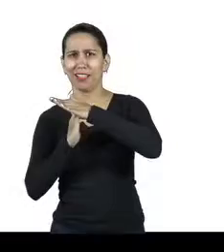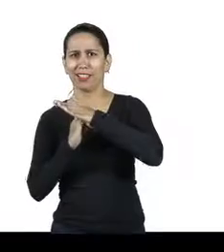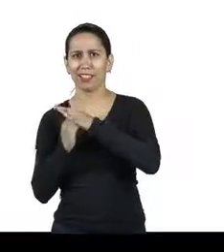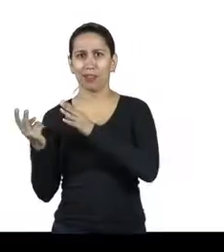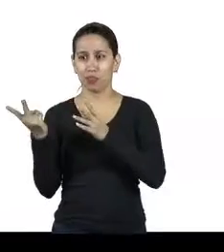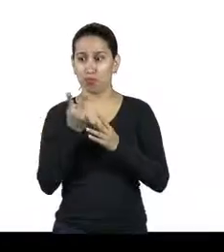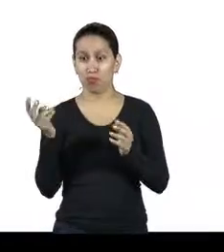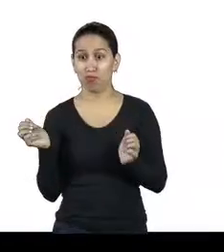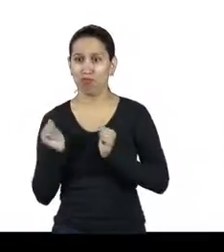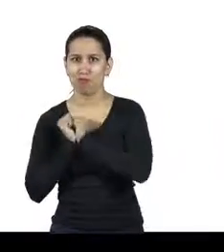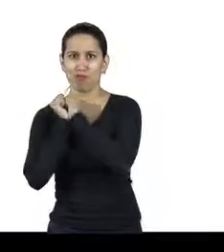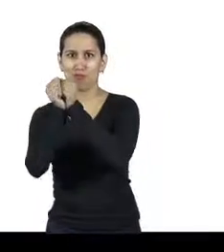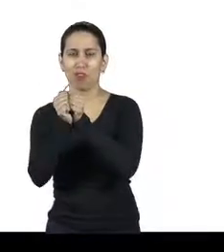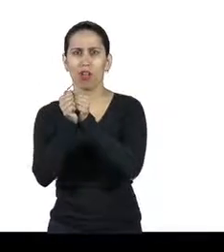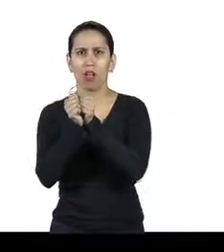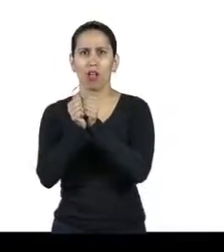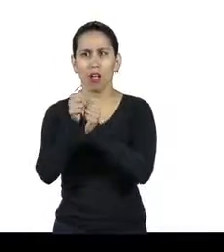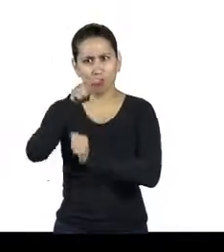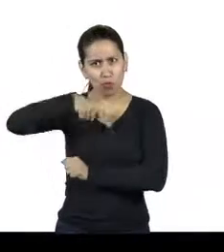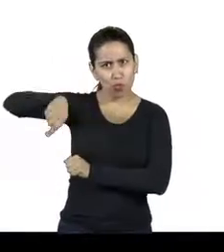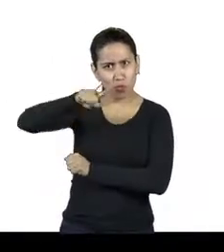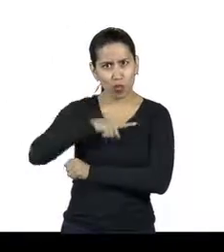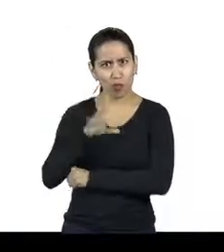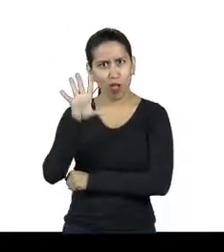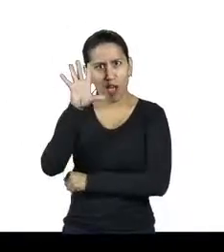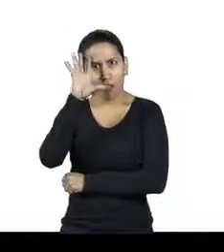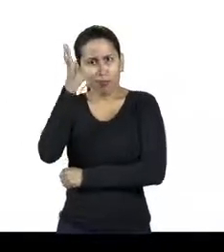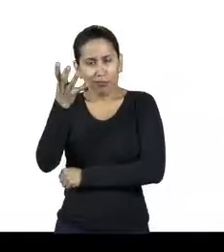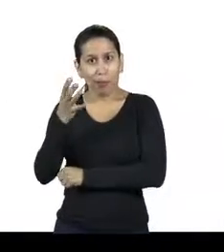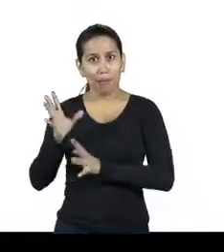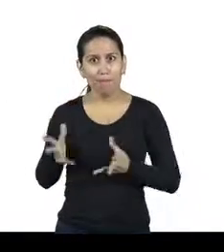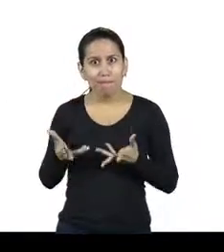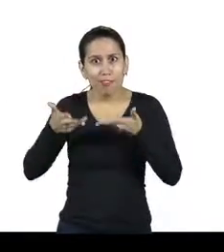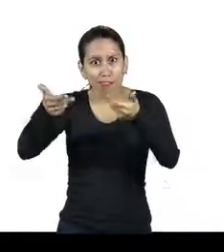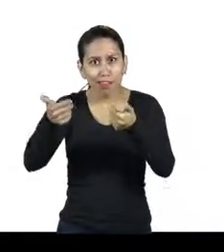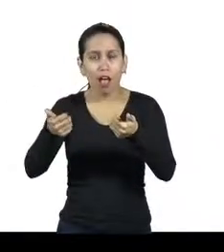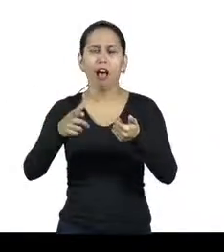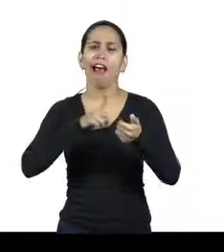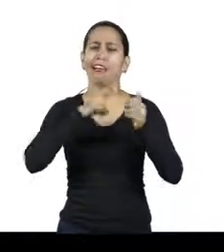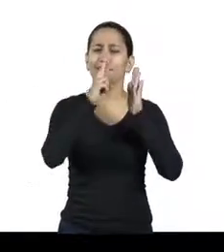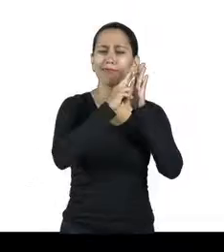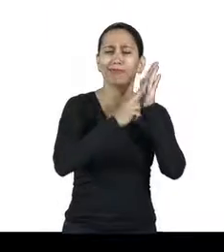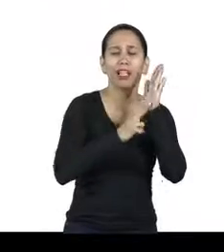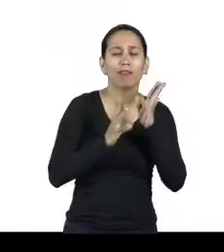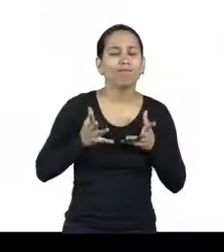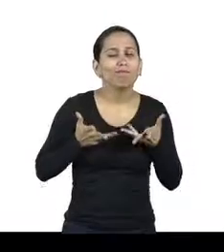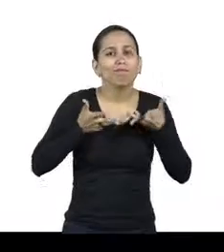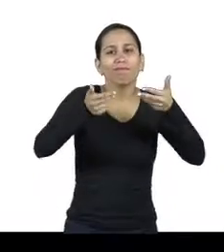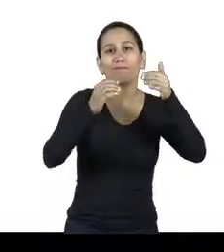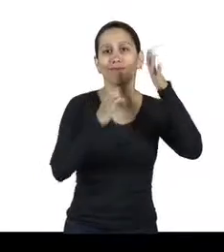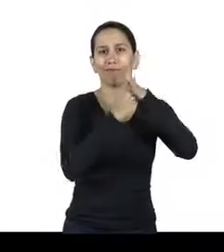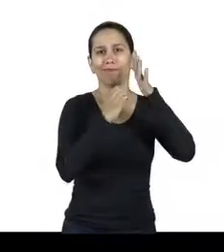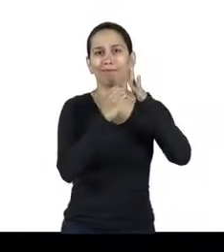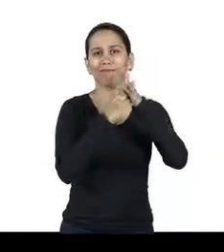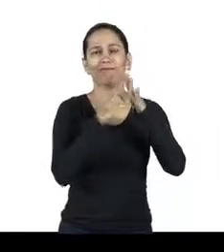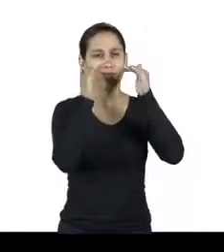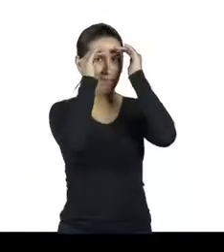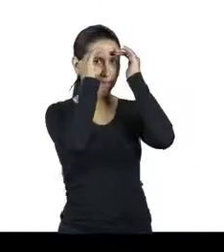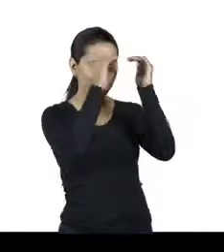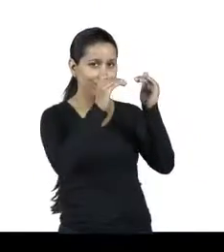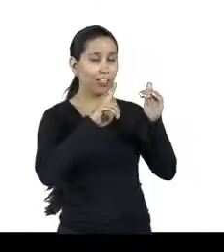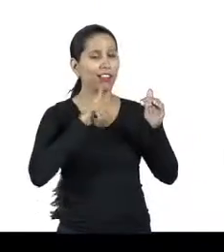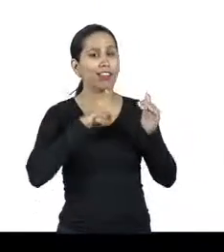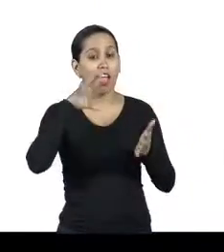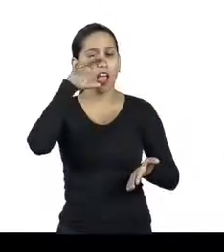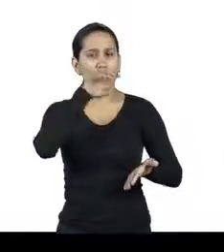trabalho. E para que tudo isso funcione perfeitamente, vão aí algumas orientações para as empresas que desejam ter um sistema de registro de